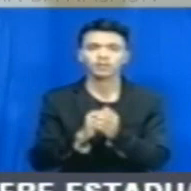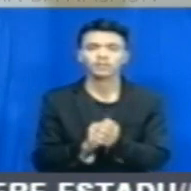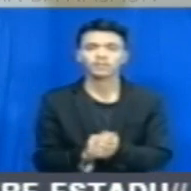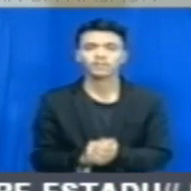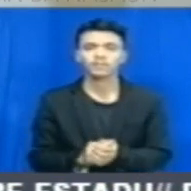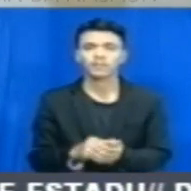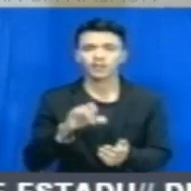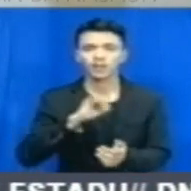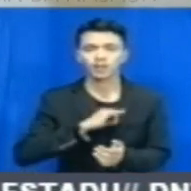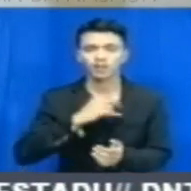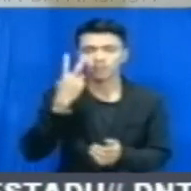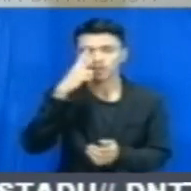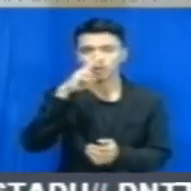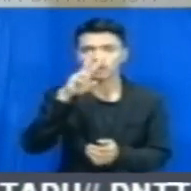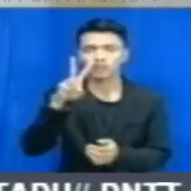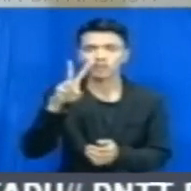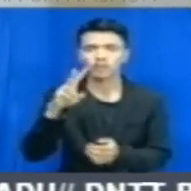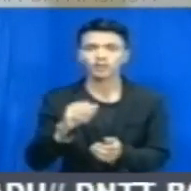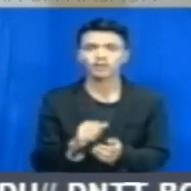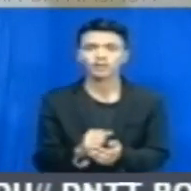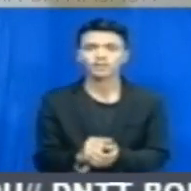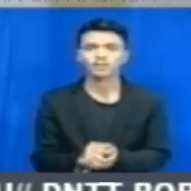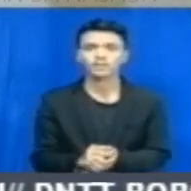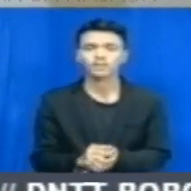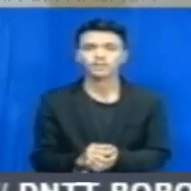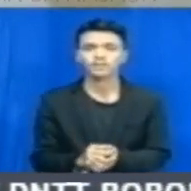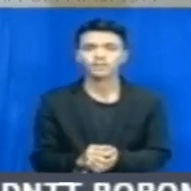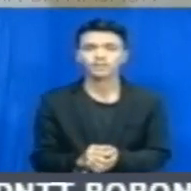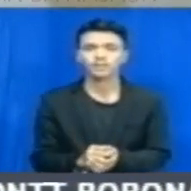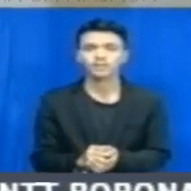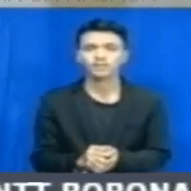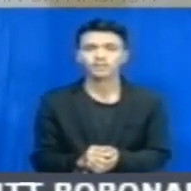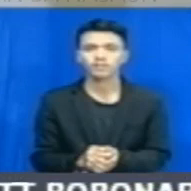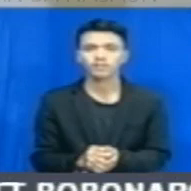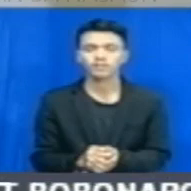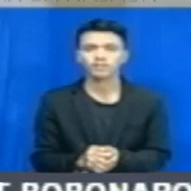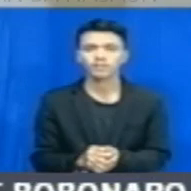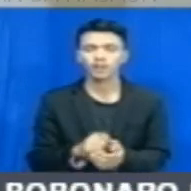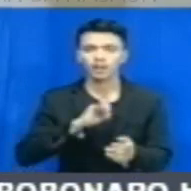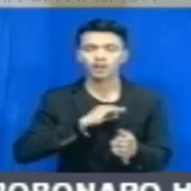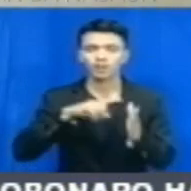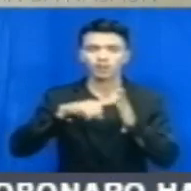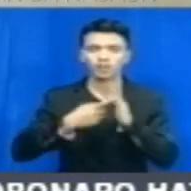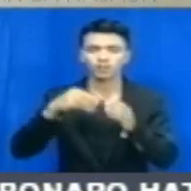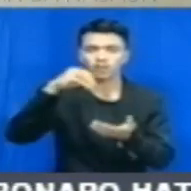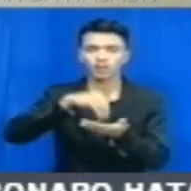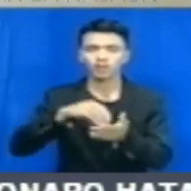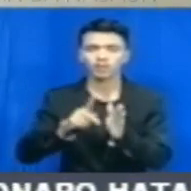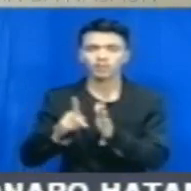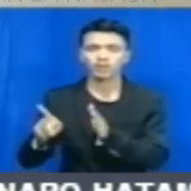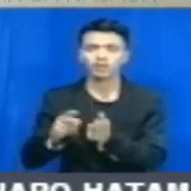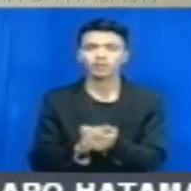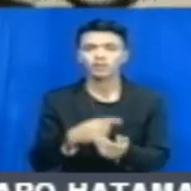ne hau harekeras e nebe idane bai dane hau komesa kau ia plan. Vitorino do